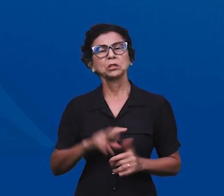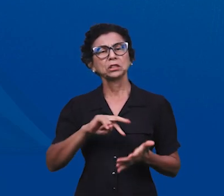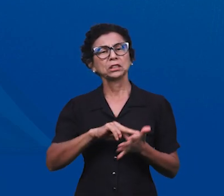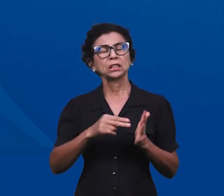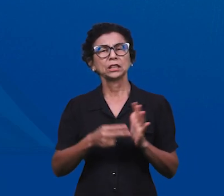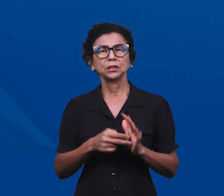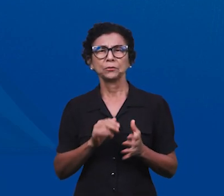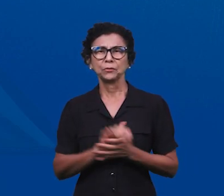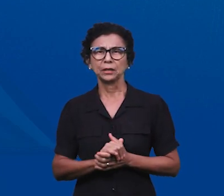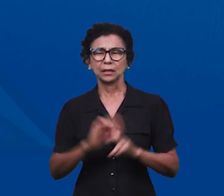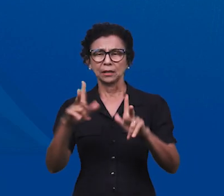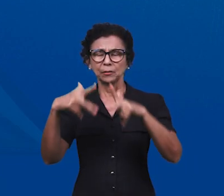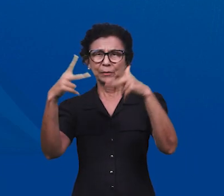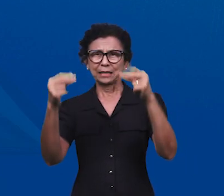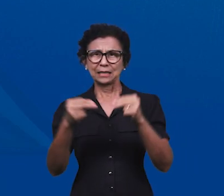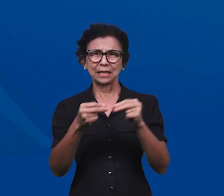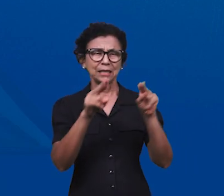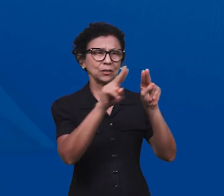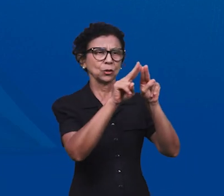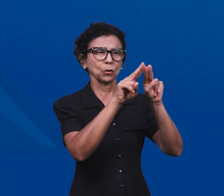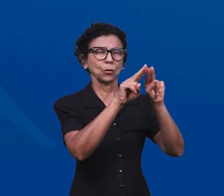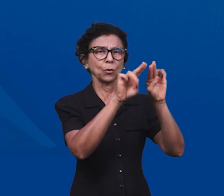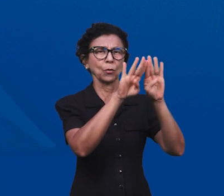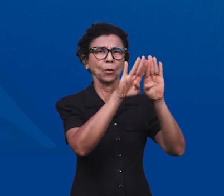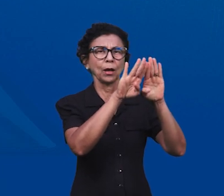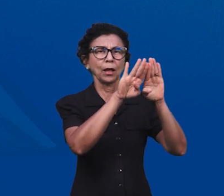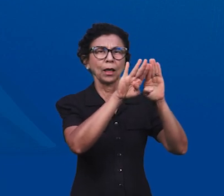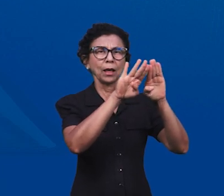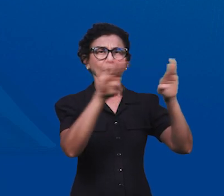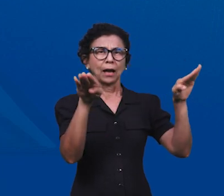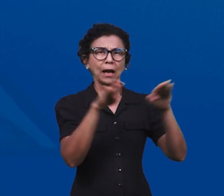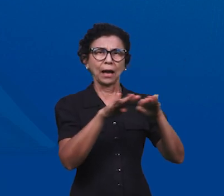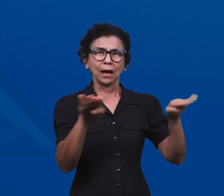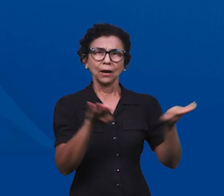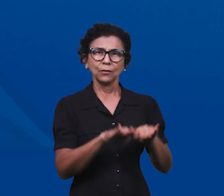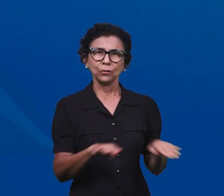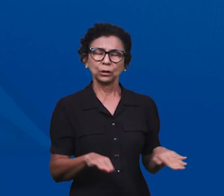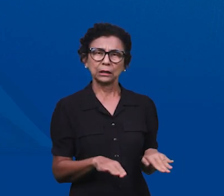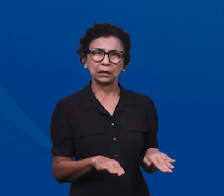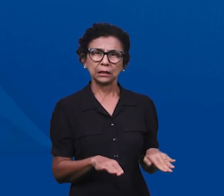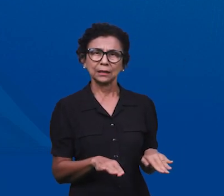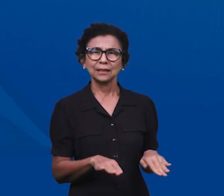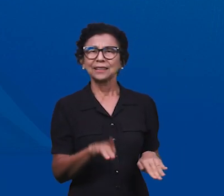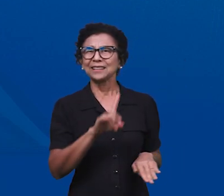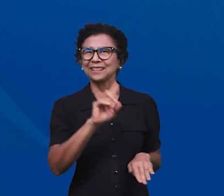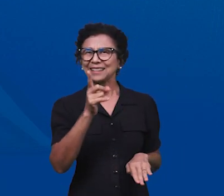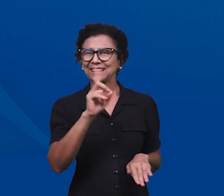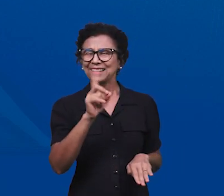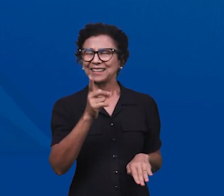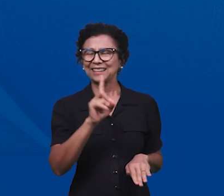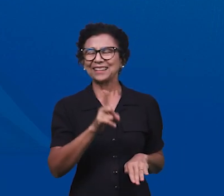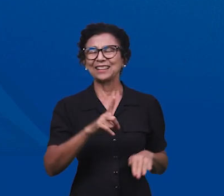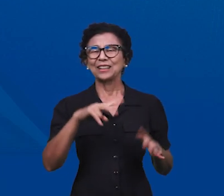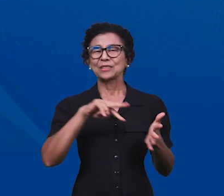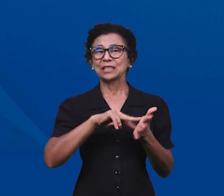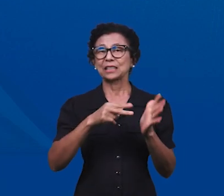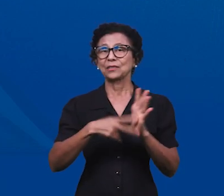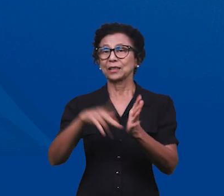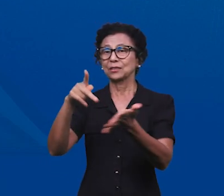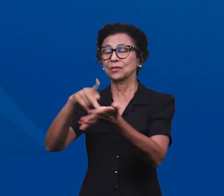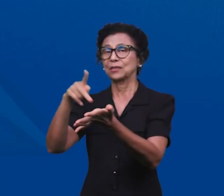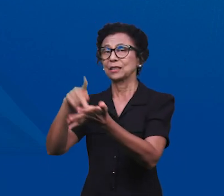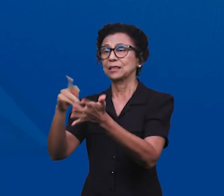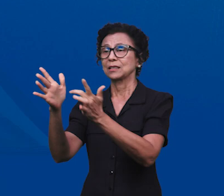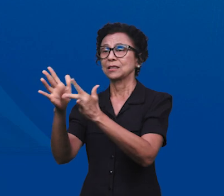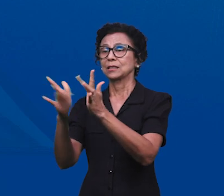nas árvores, nas luzes enfeitadas. O verdadeiro sentido do Natal é Jesus brilhando no